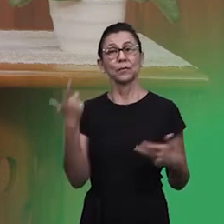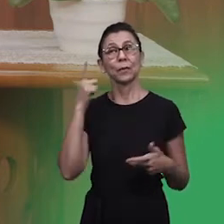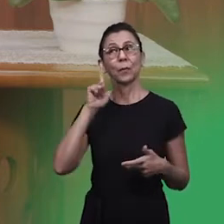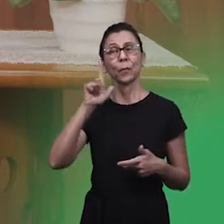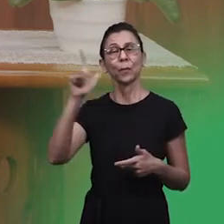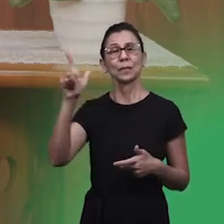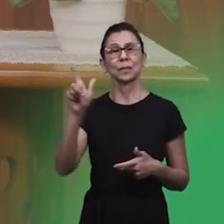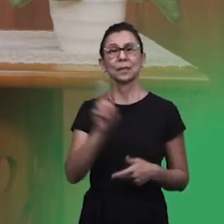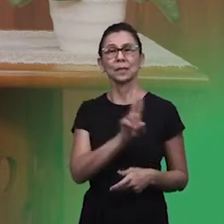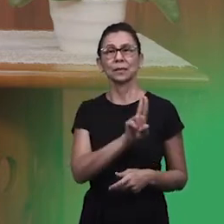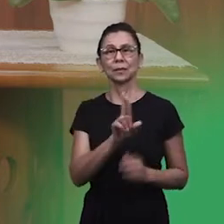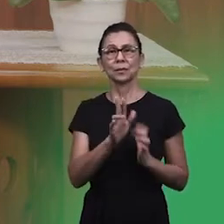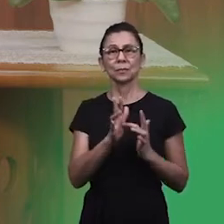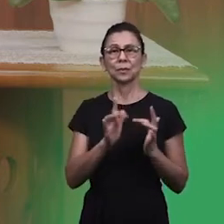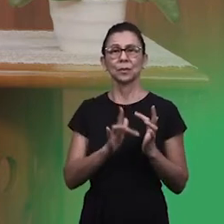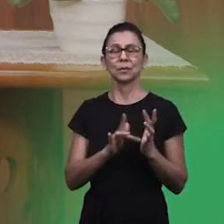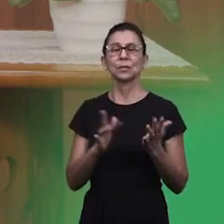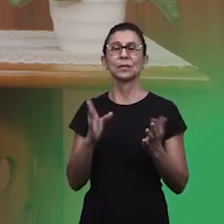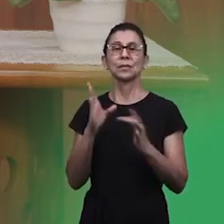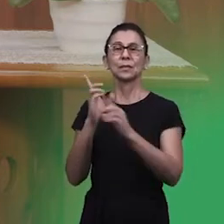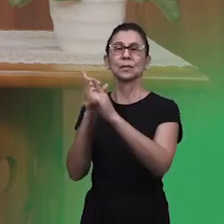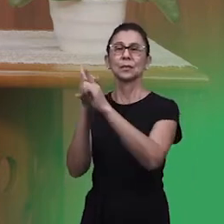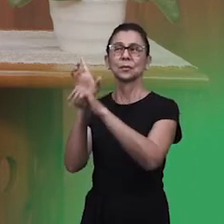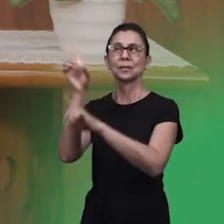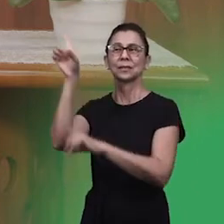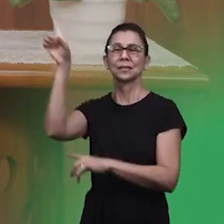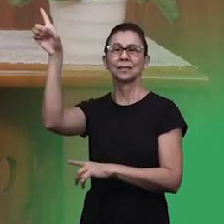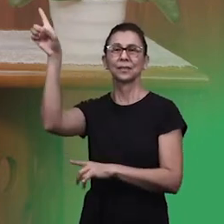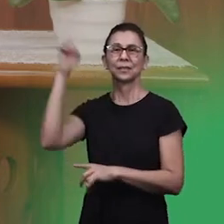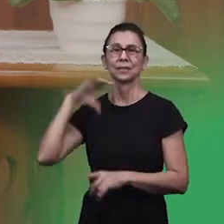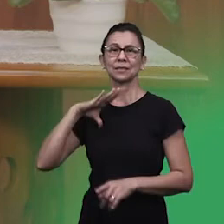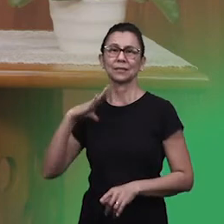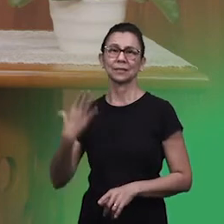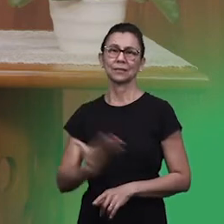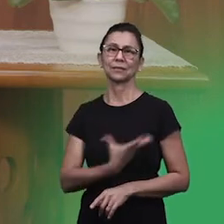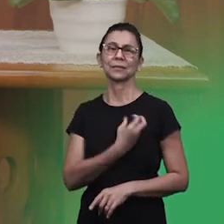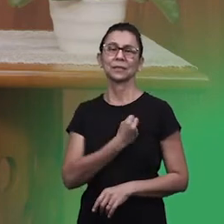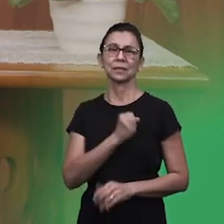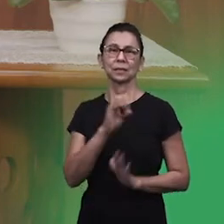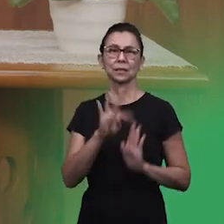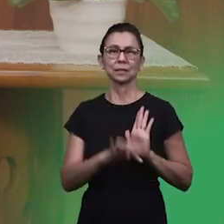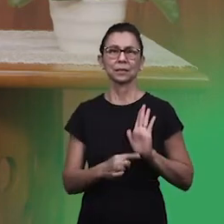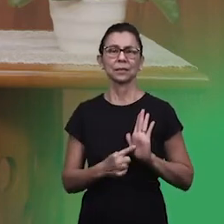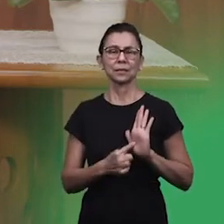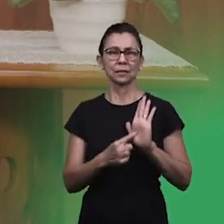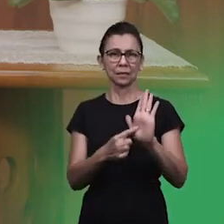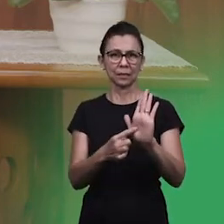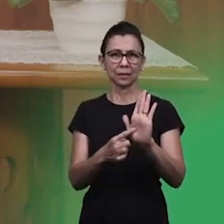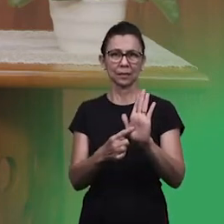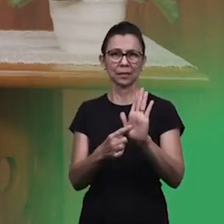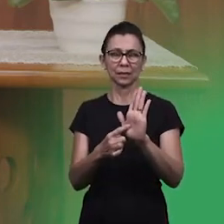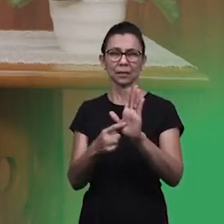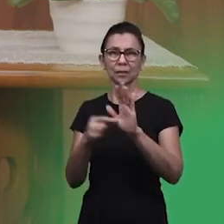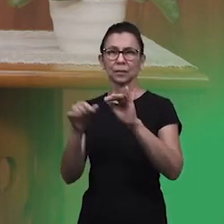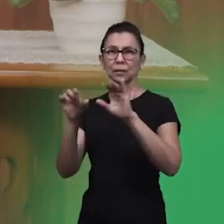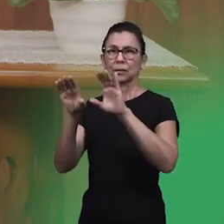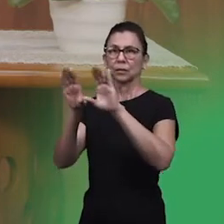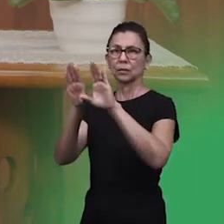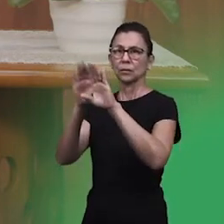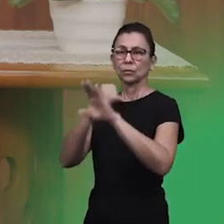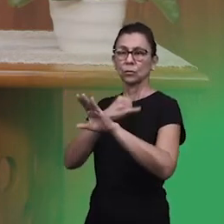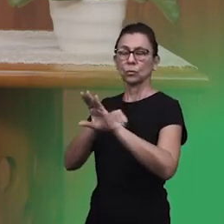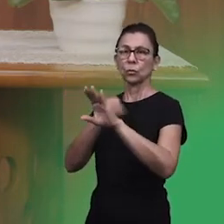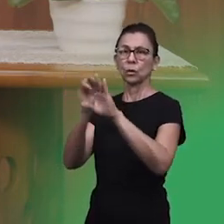porta, que é um encontro com Deus. O texto nos mostra que quando João passou por essa porta, ele viu